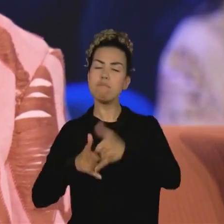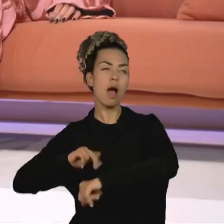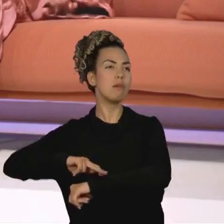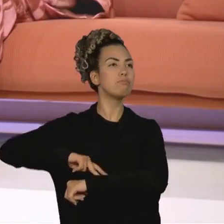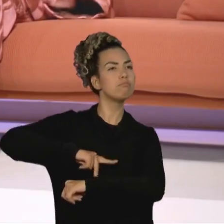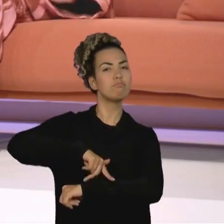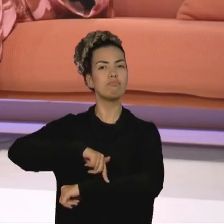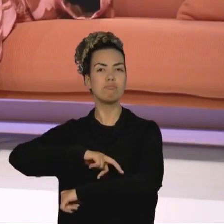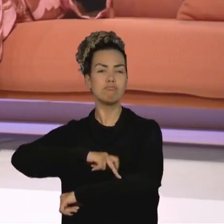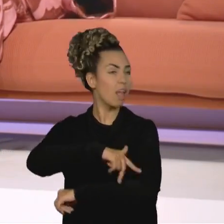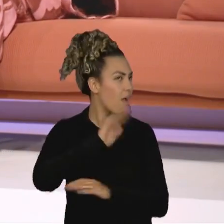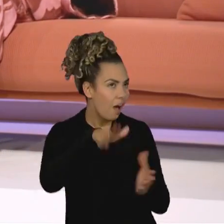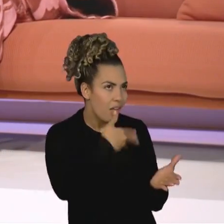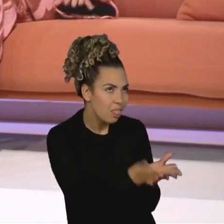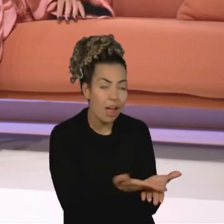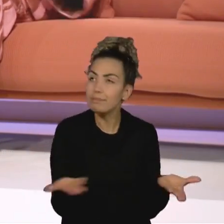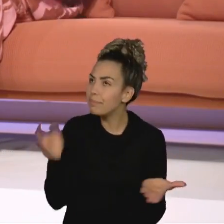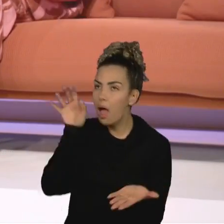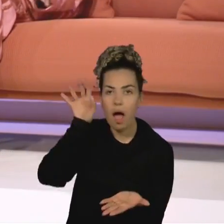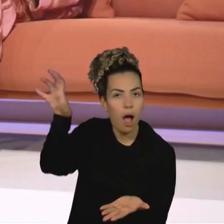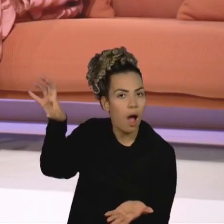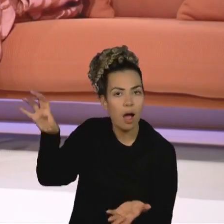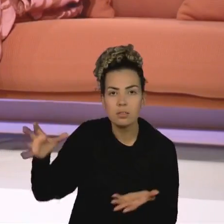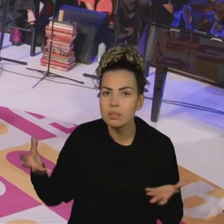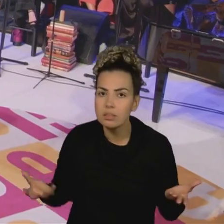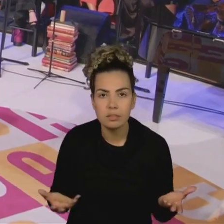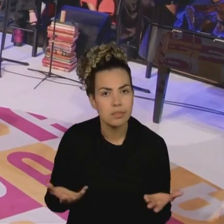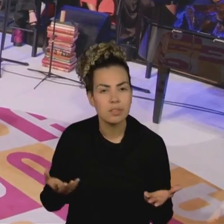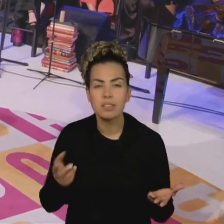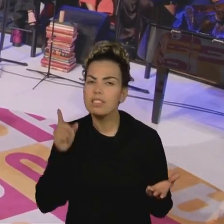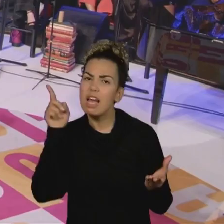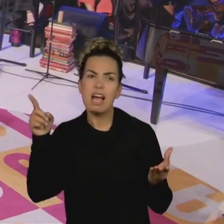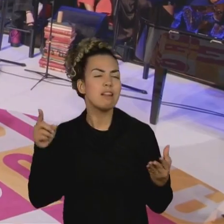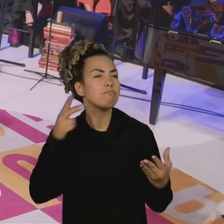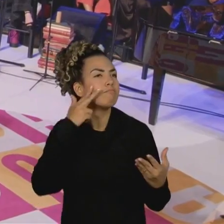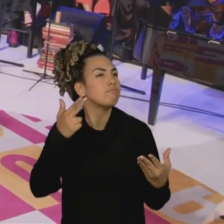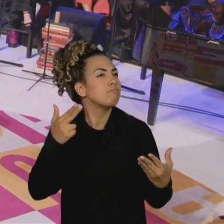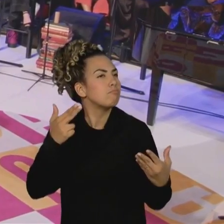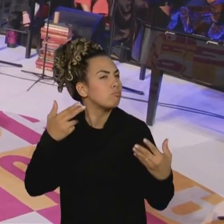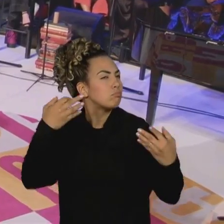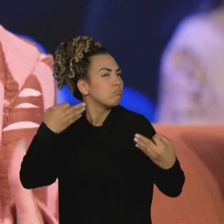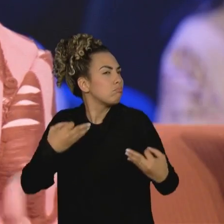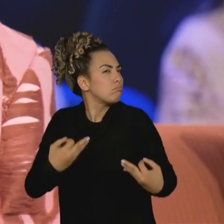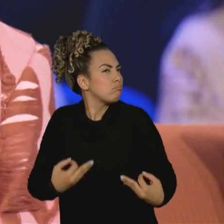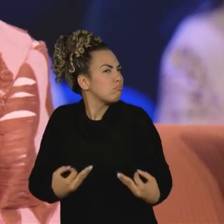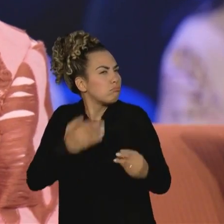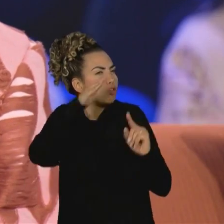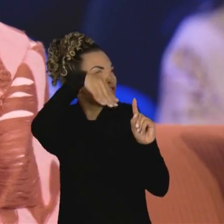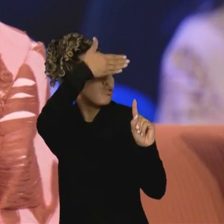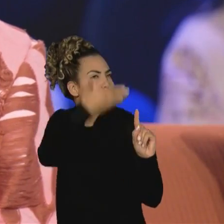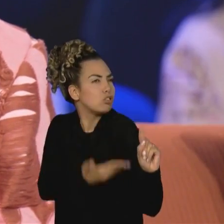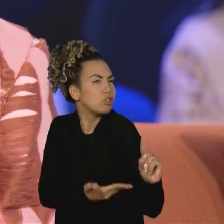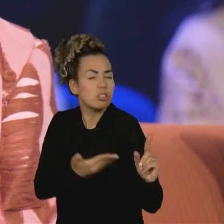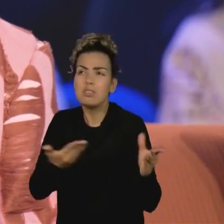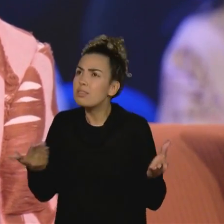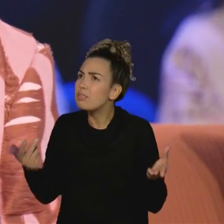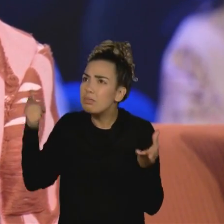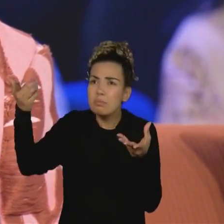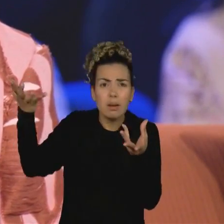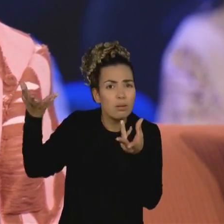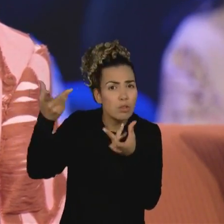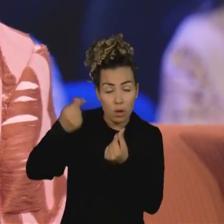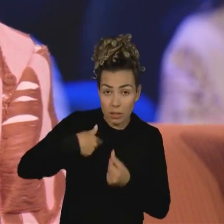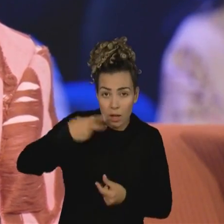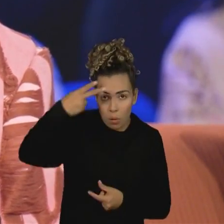né? Sempre, assim, eu ficava... Era de uma dignidade, né, a Vera Fischer? Muito. Ela foi fantástica. Eu lembro a última vez, né,